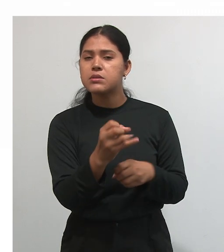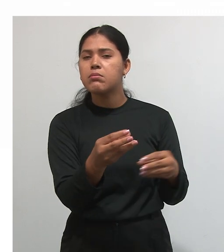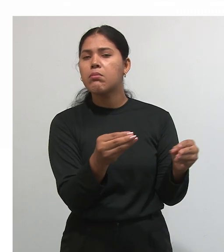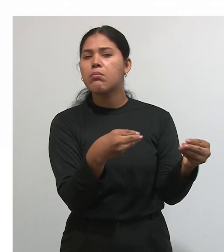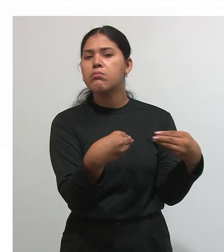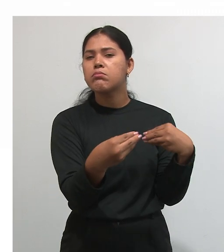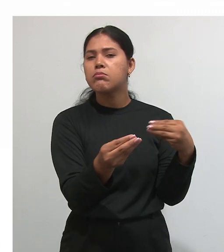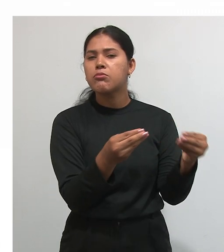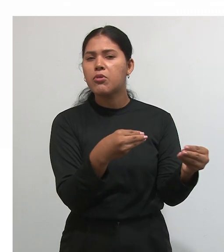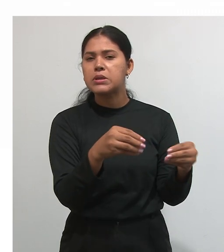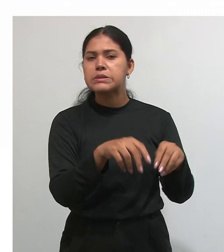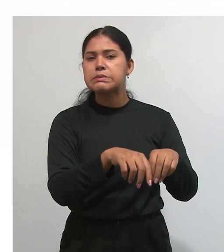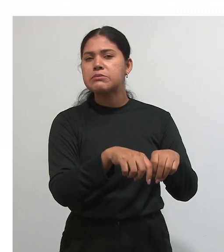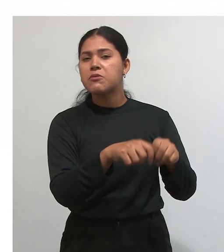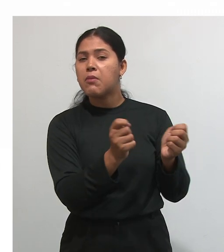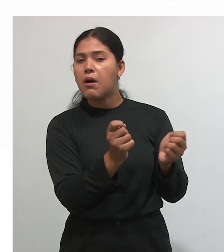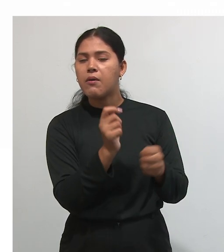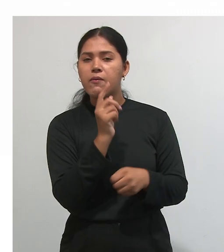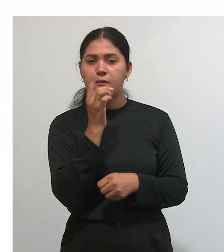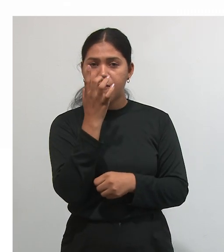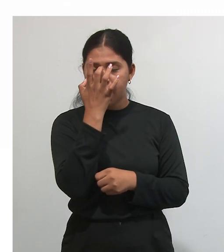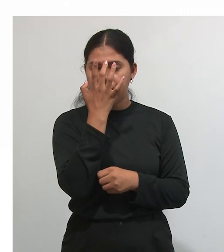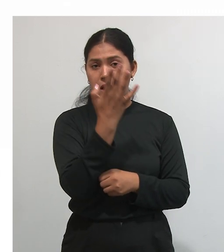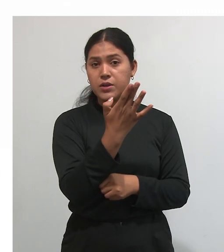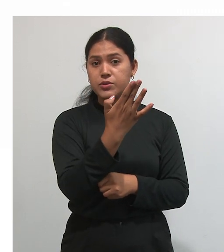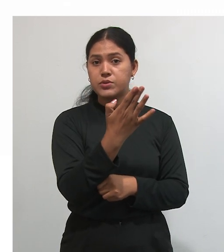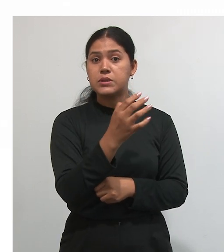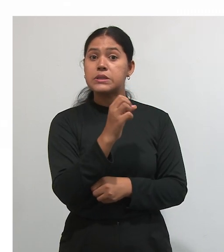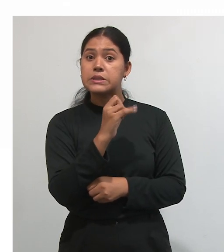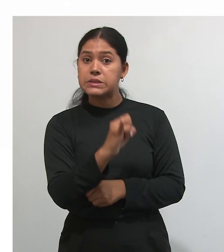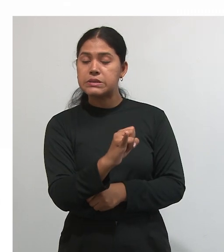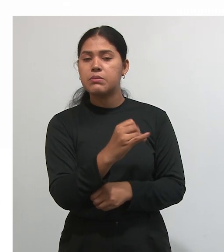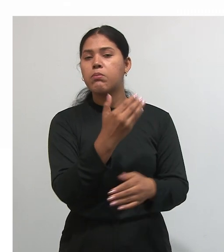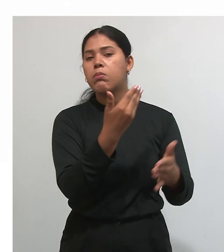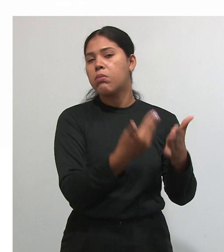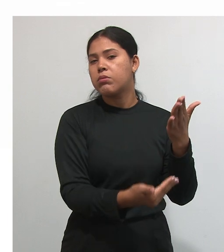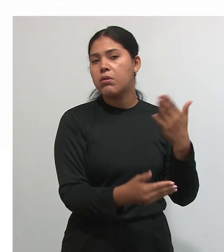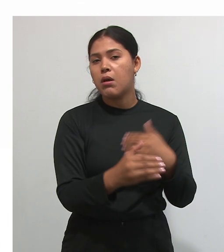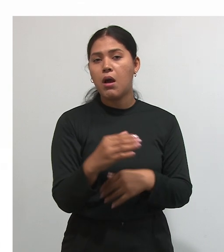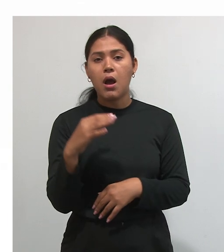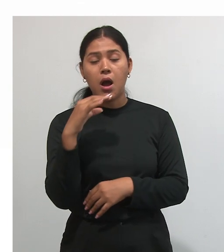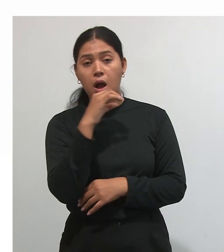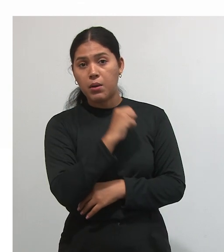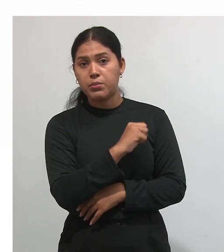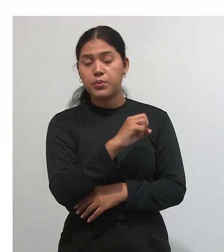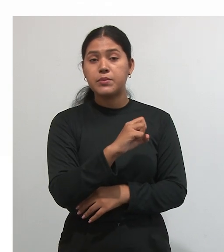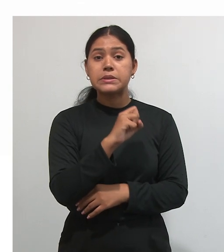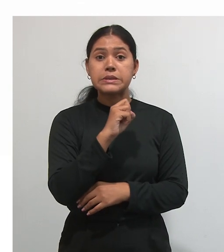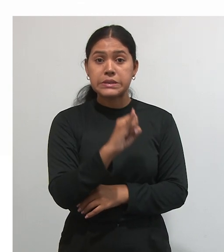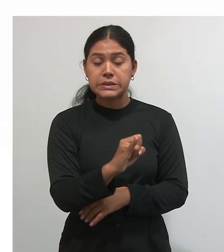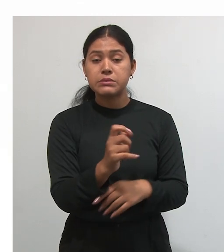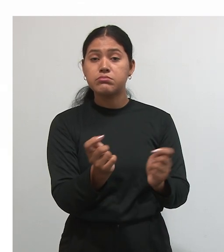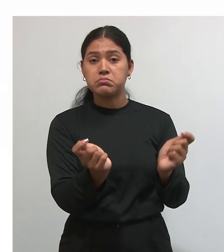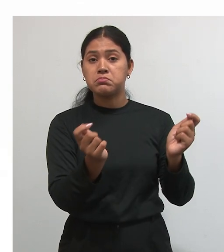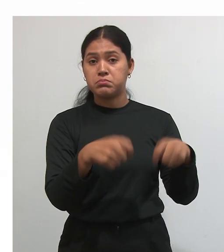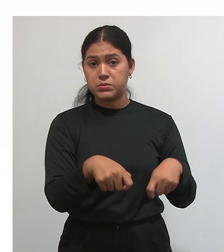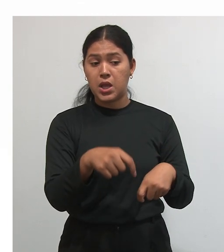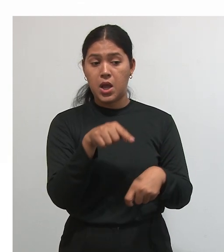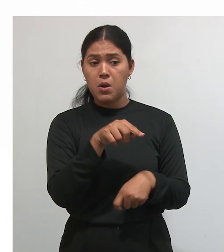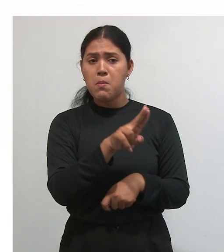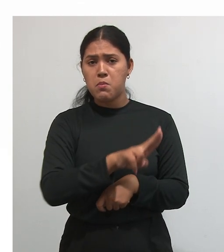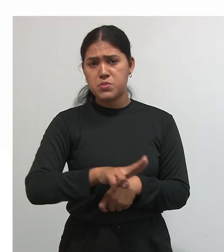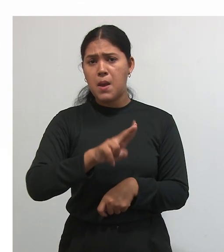fragilidade, se ele é frágil, se ele é perecibilidade, a incorporabilidade, ou seja, se eu consigo